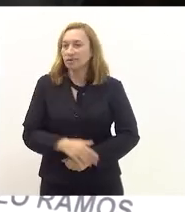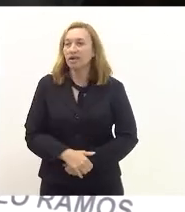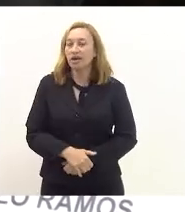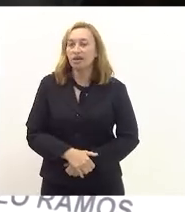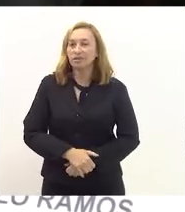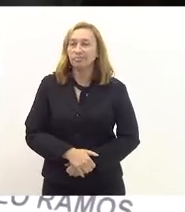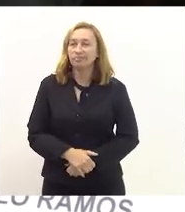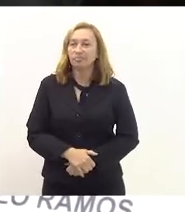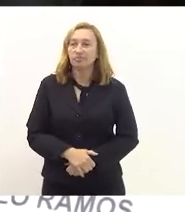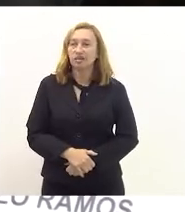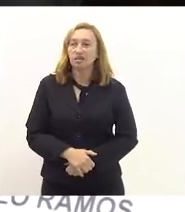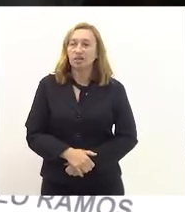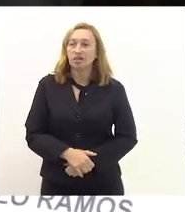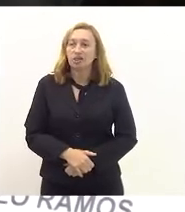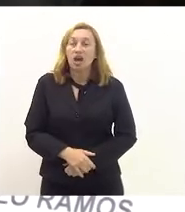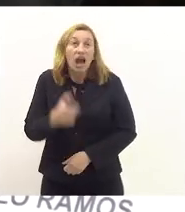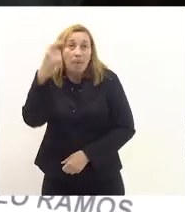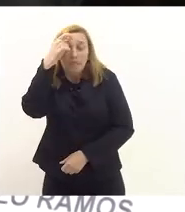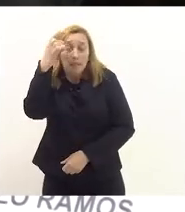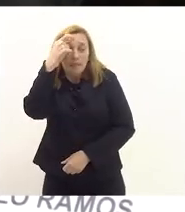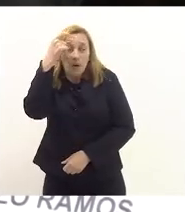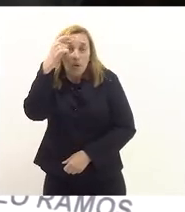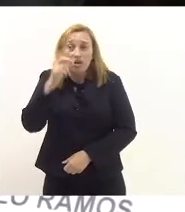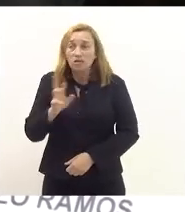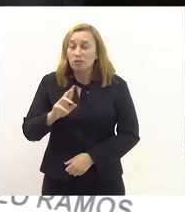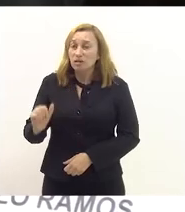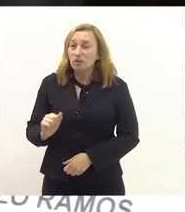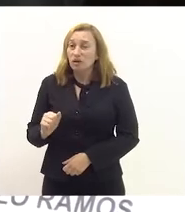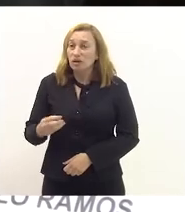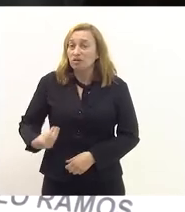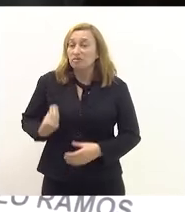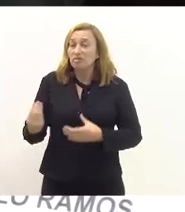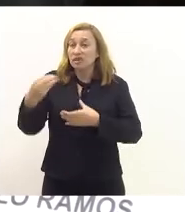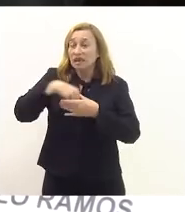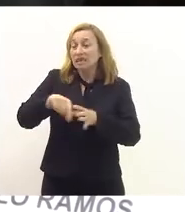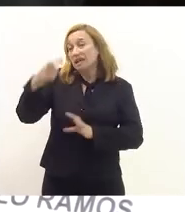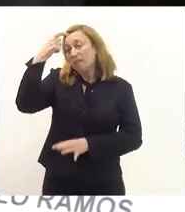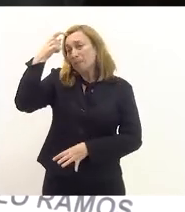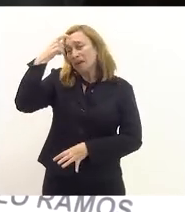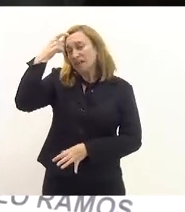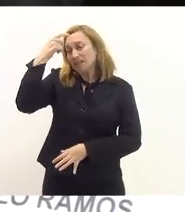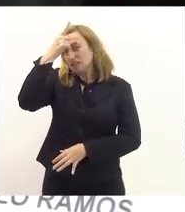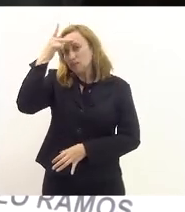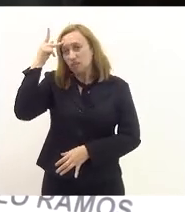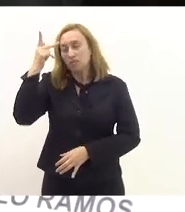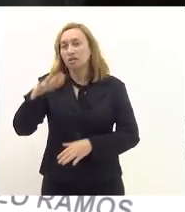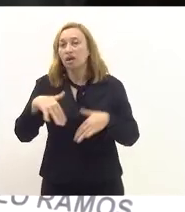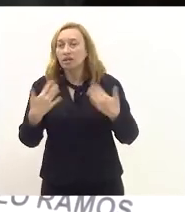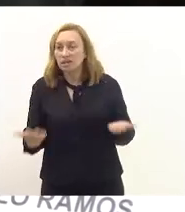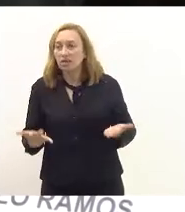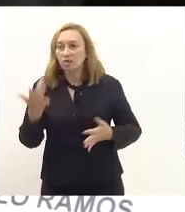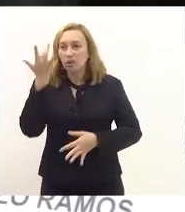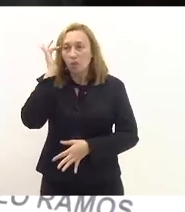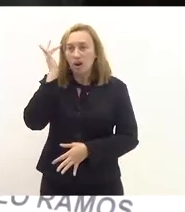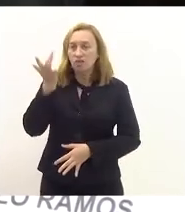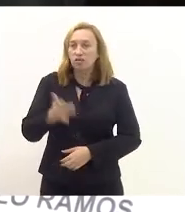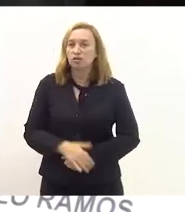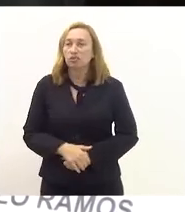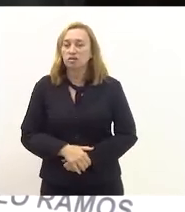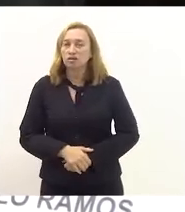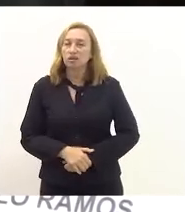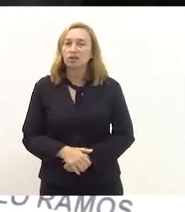Porque isso não vai fazer com que a memória do Brizola continue viva na mente das pessoas. Então, eu acho até que a gente